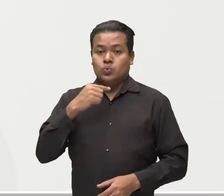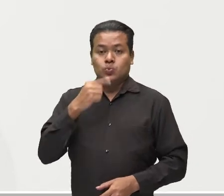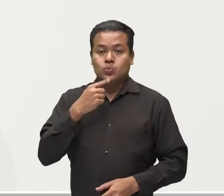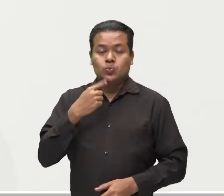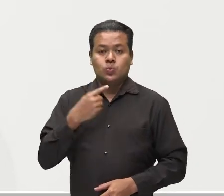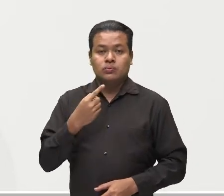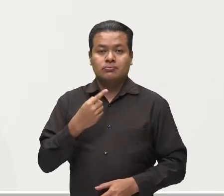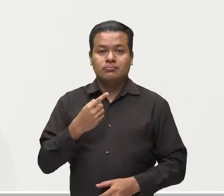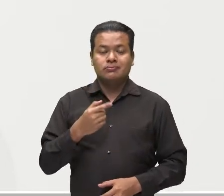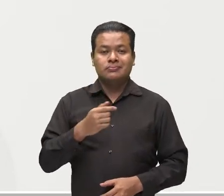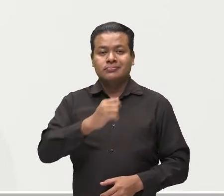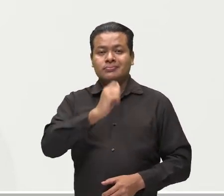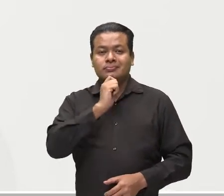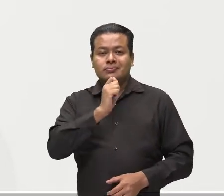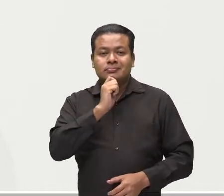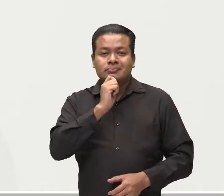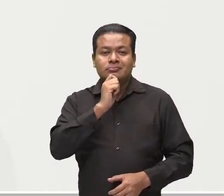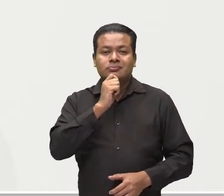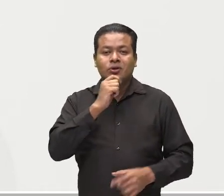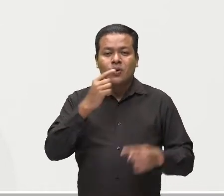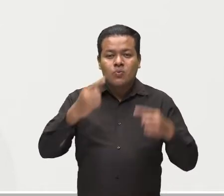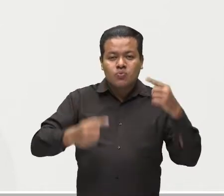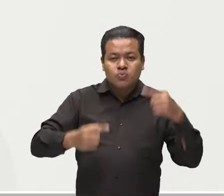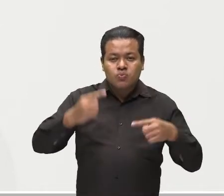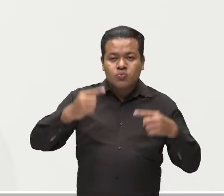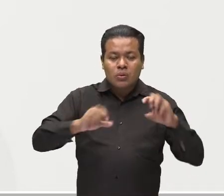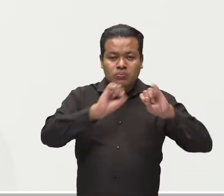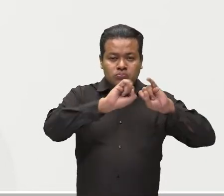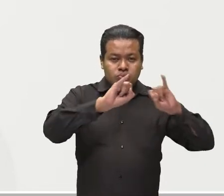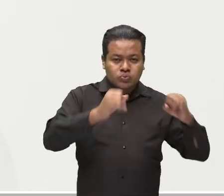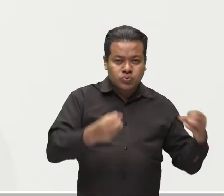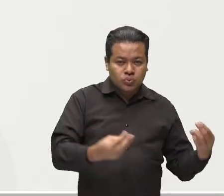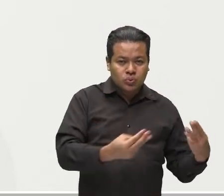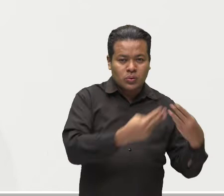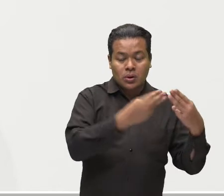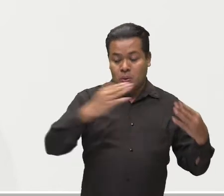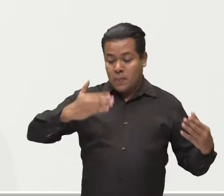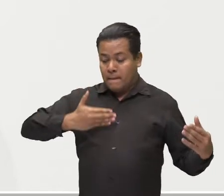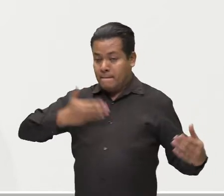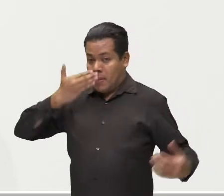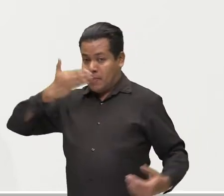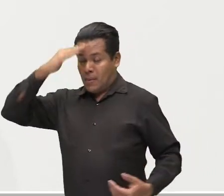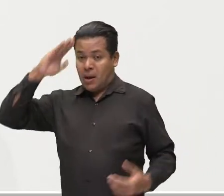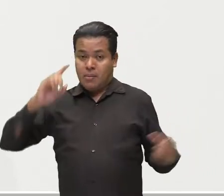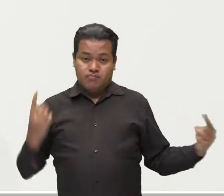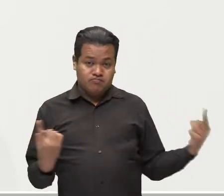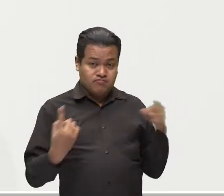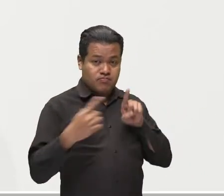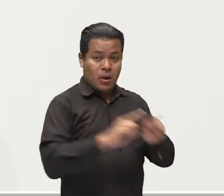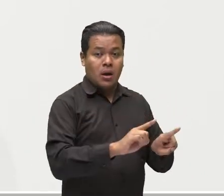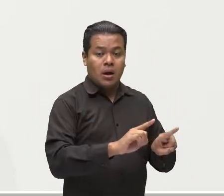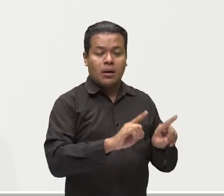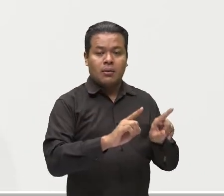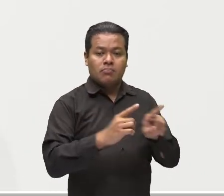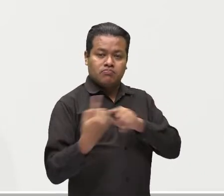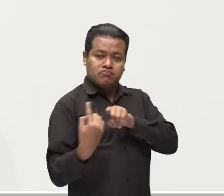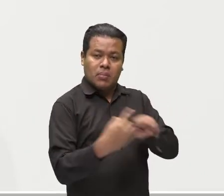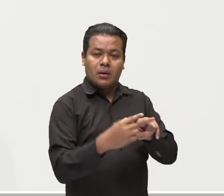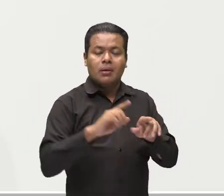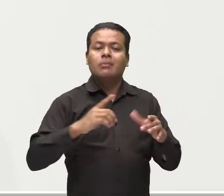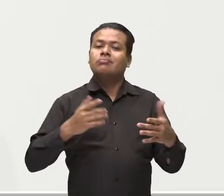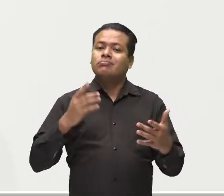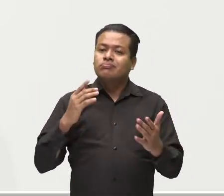Muitos conflitos dos árabes contra os judeus, contra a comunidade ali de Israel, e desde essa década aí